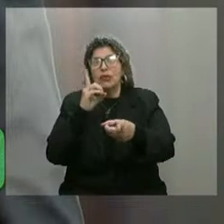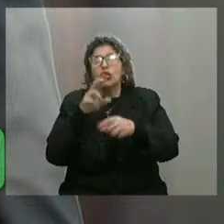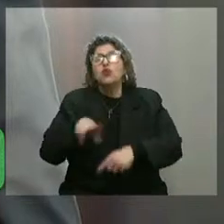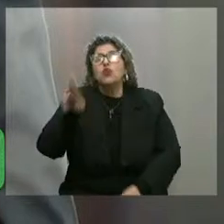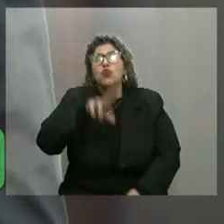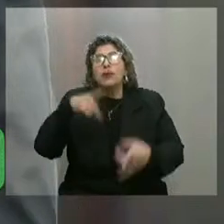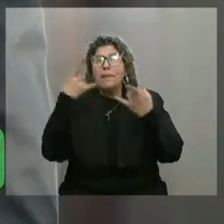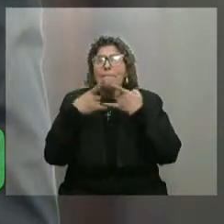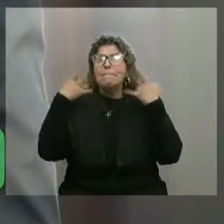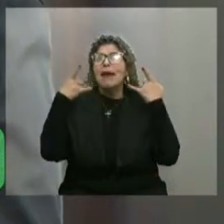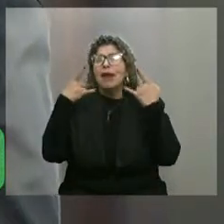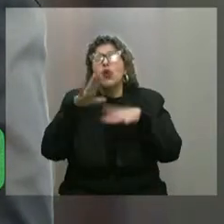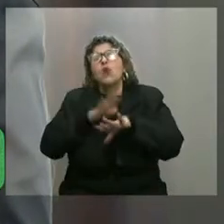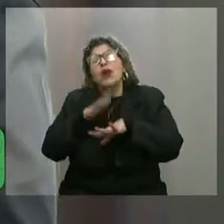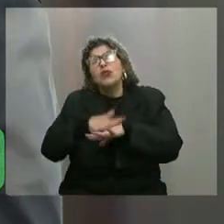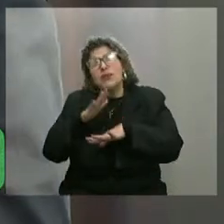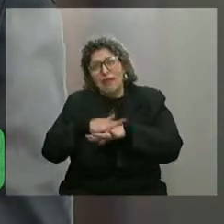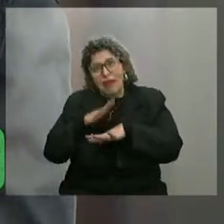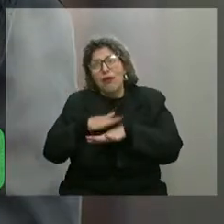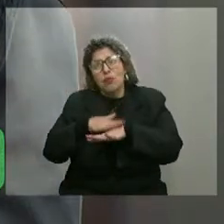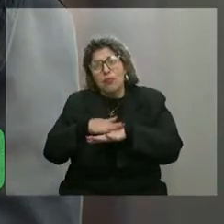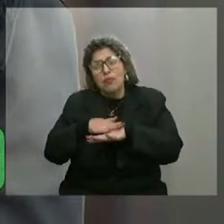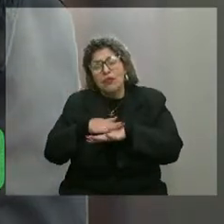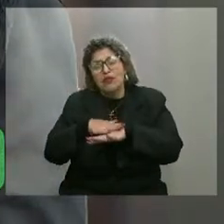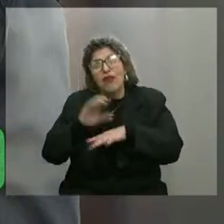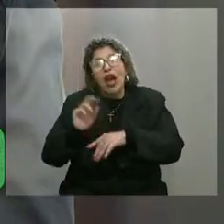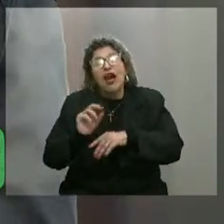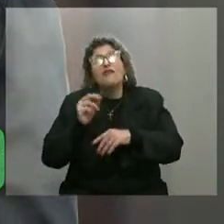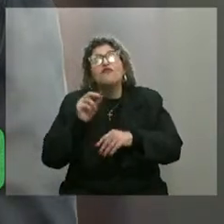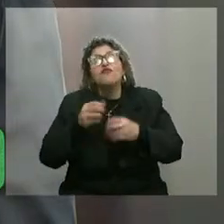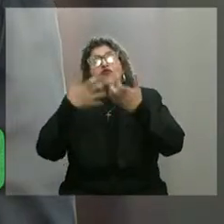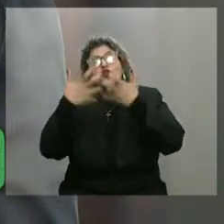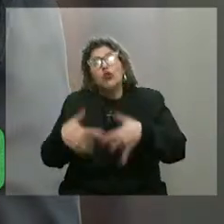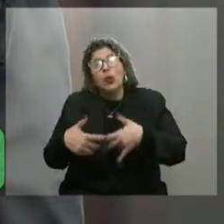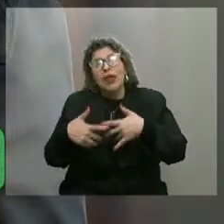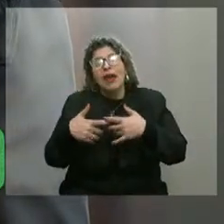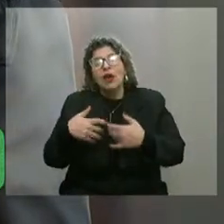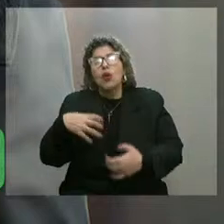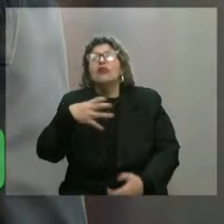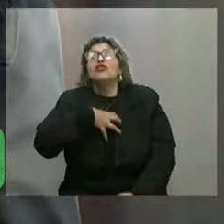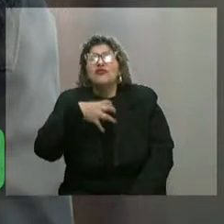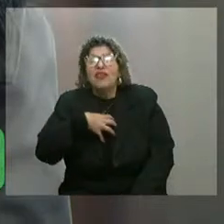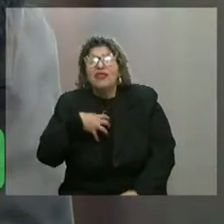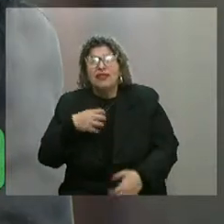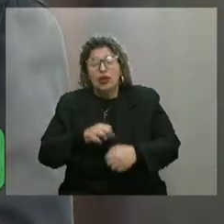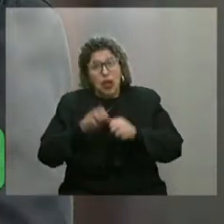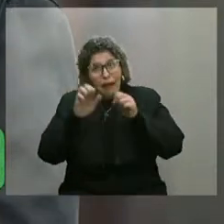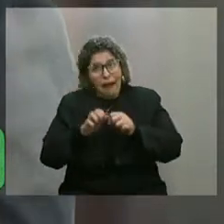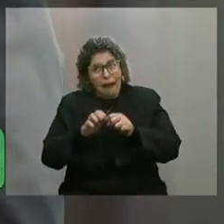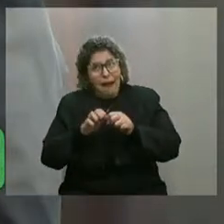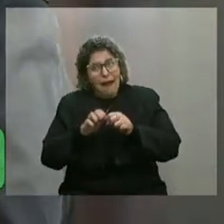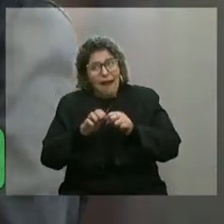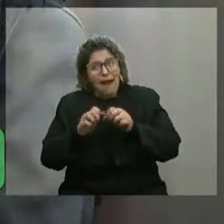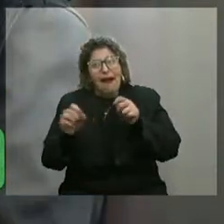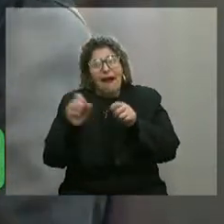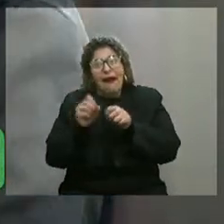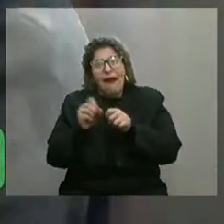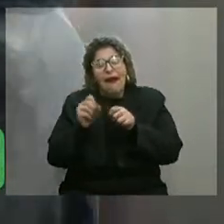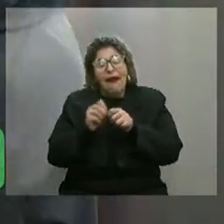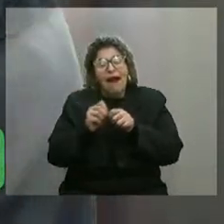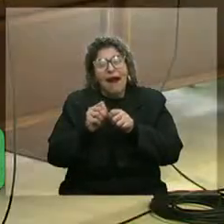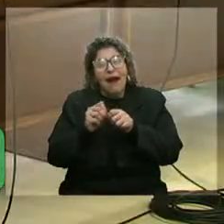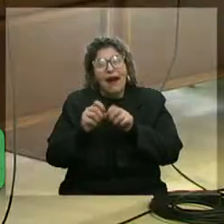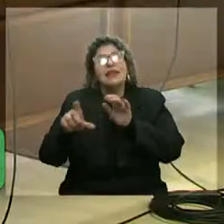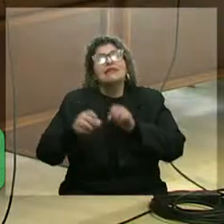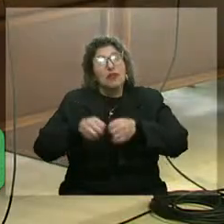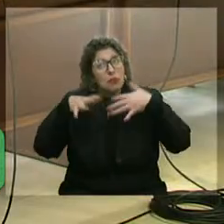de máscaras, por quanto tempo isso vai ocorrer e como nós vamos nos comportar? A Assembleia tem que legislar emergencialmente